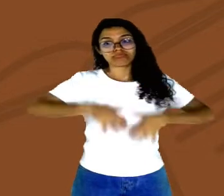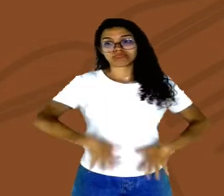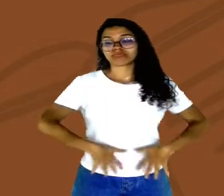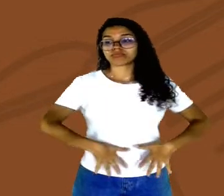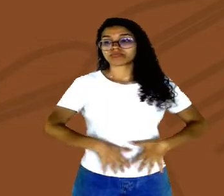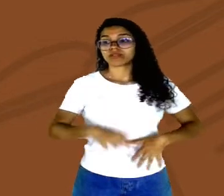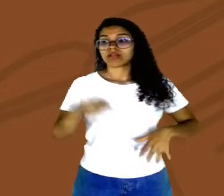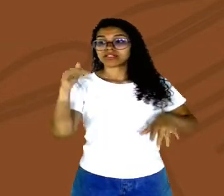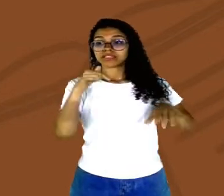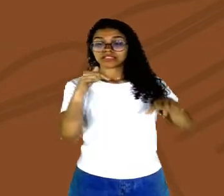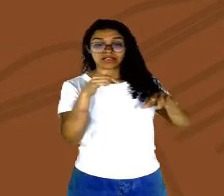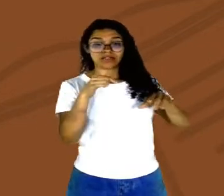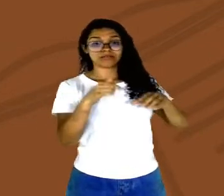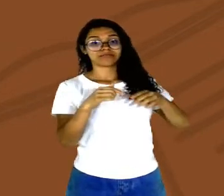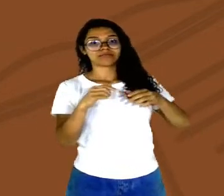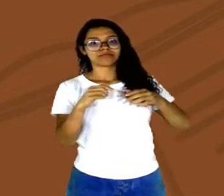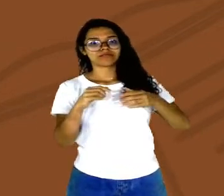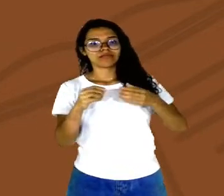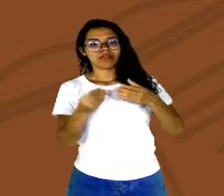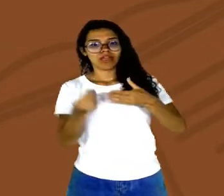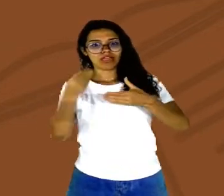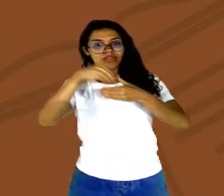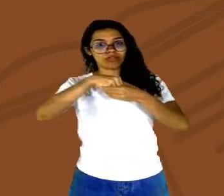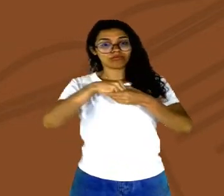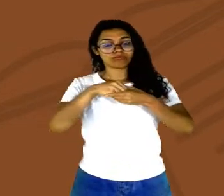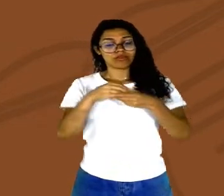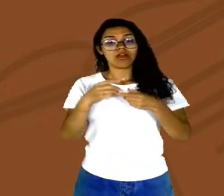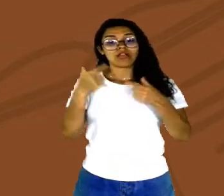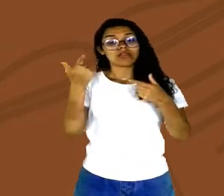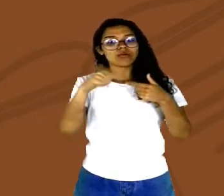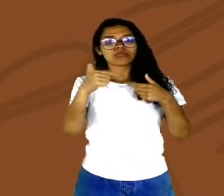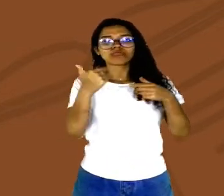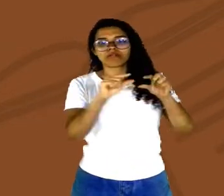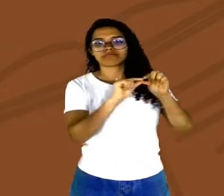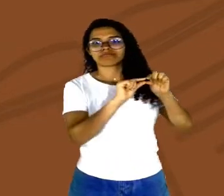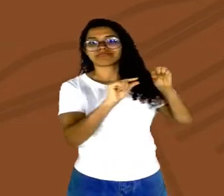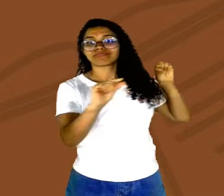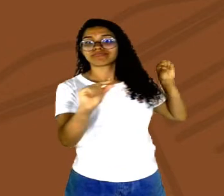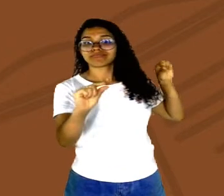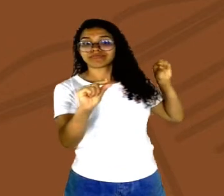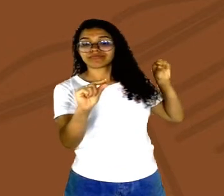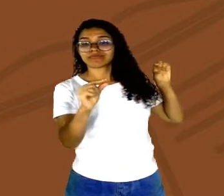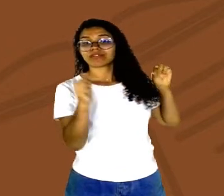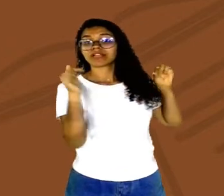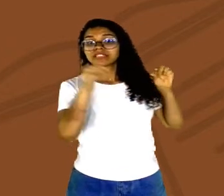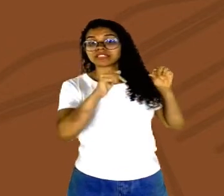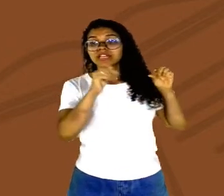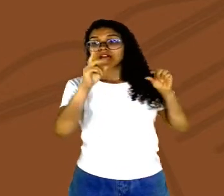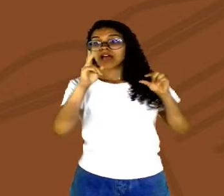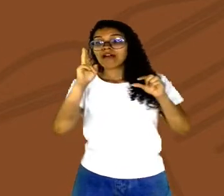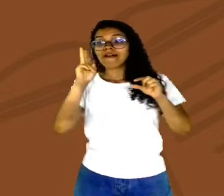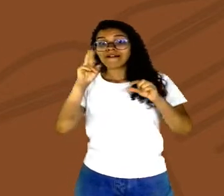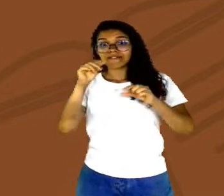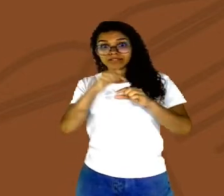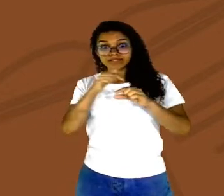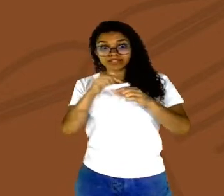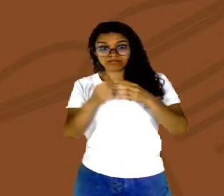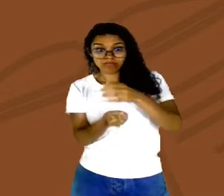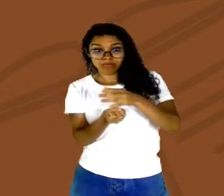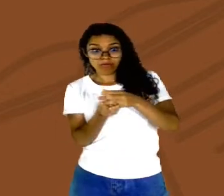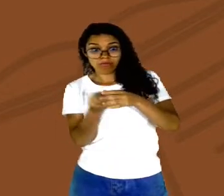esse ducto, não tem esse canal. As substâncias são produzidas por essas glândulas, elas são liberadas diretamente na corrente sanguínea, são